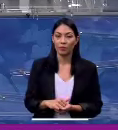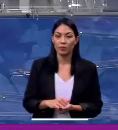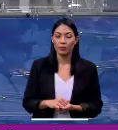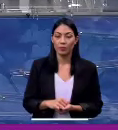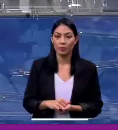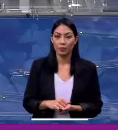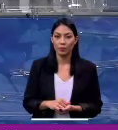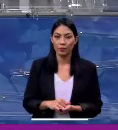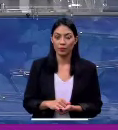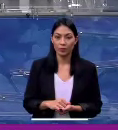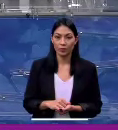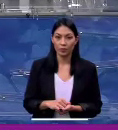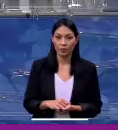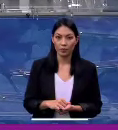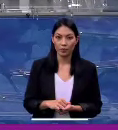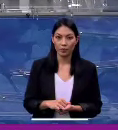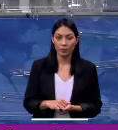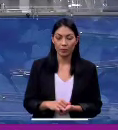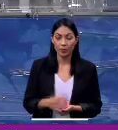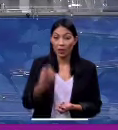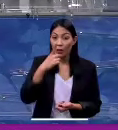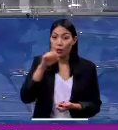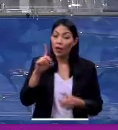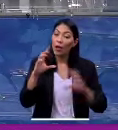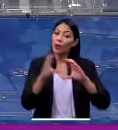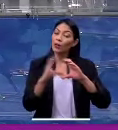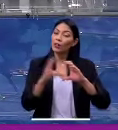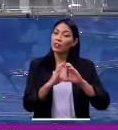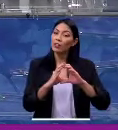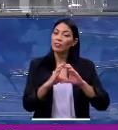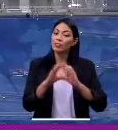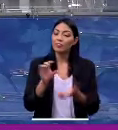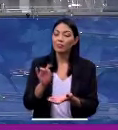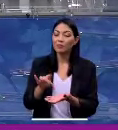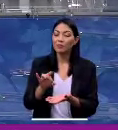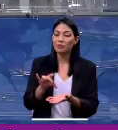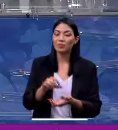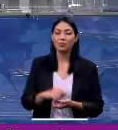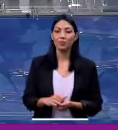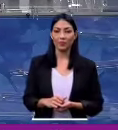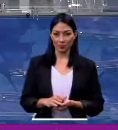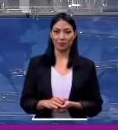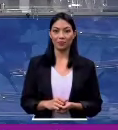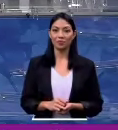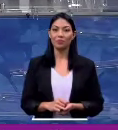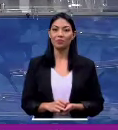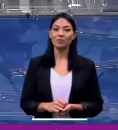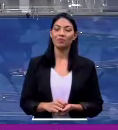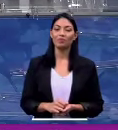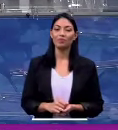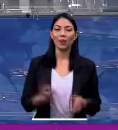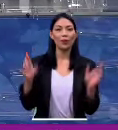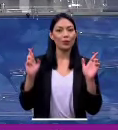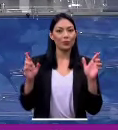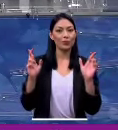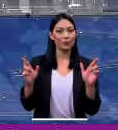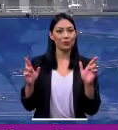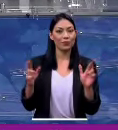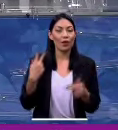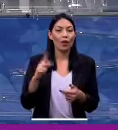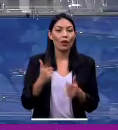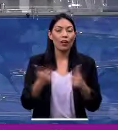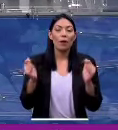25. Vamos chamar o 15º e último número da Loto Fácil. Todos na expectativa. Sua sorte